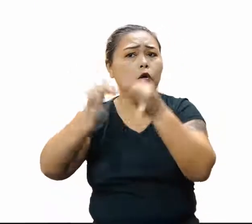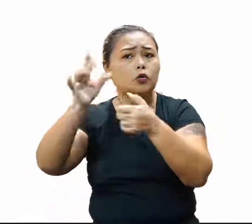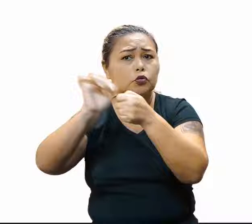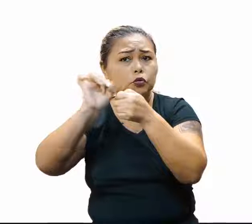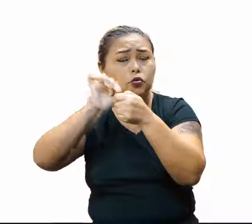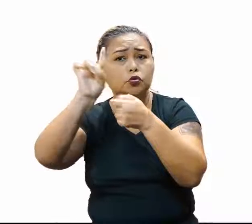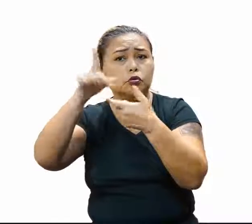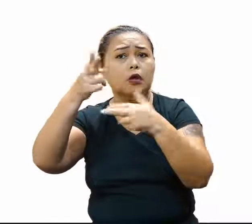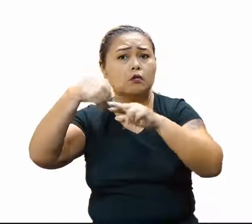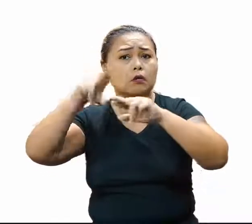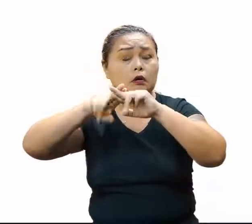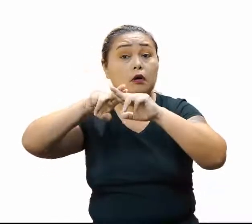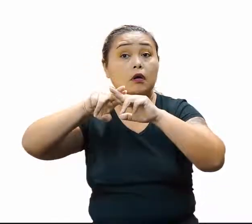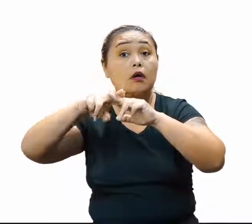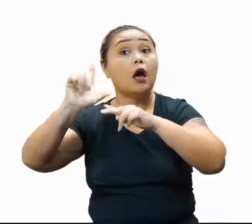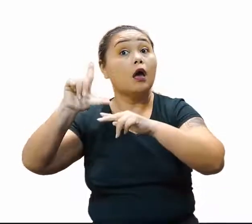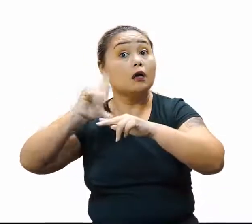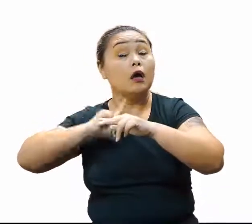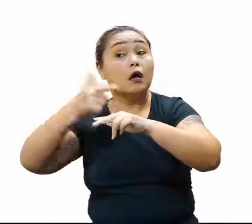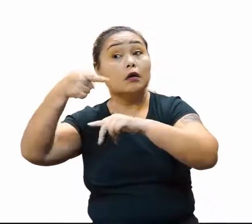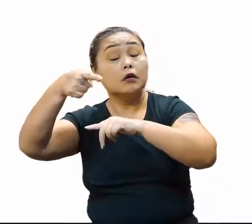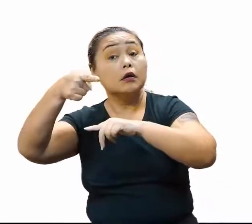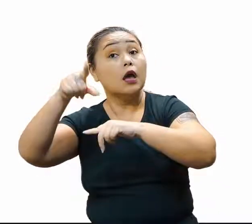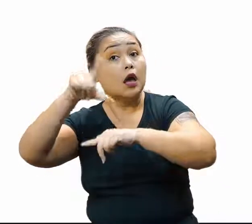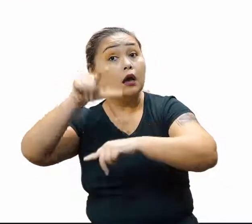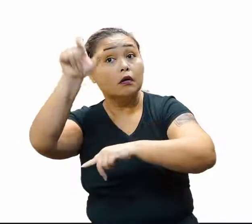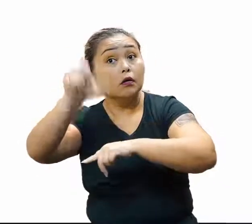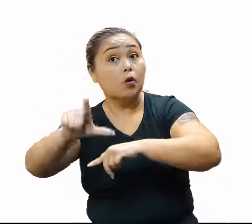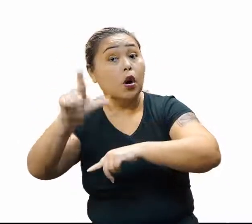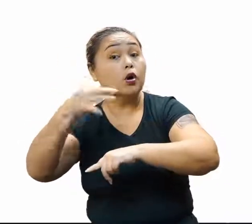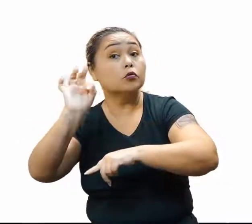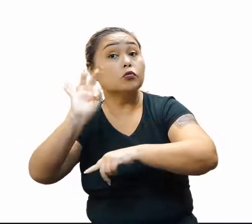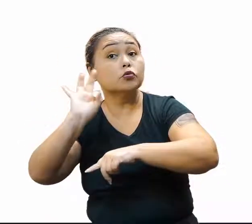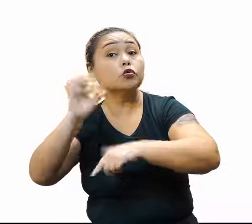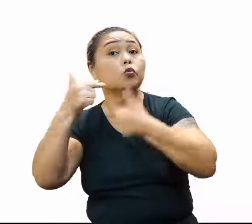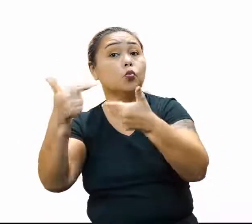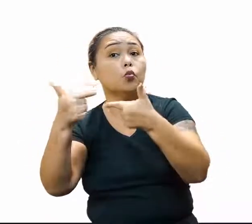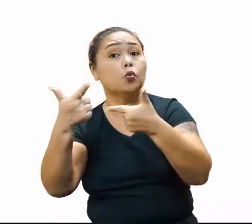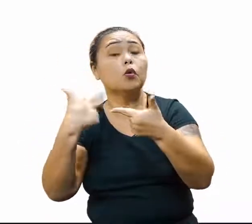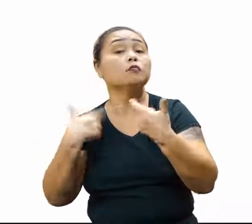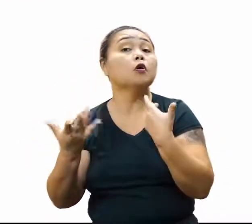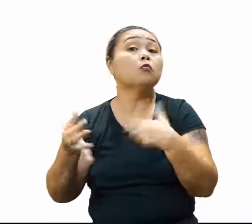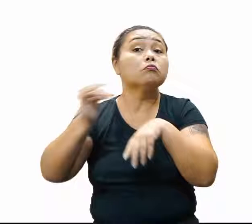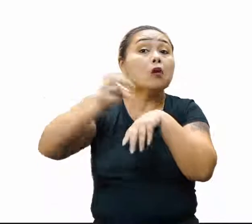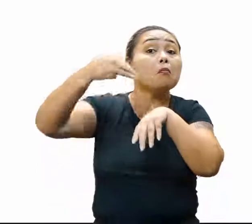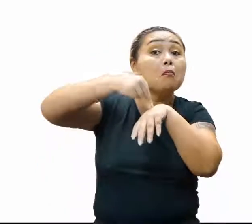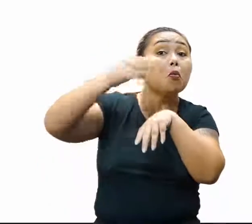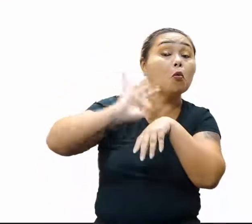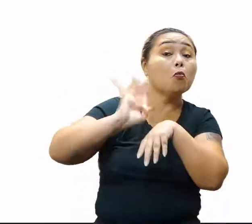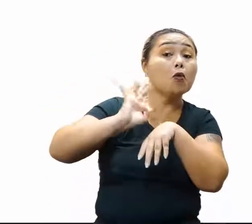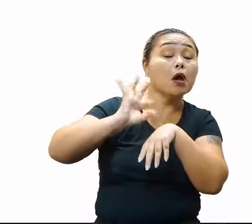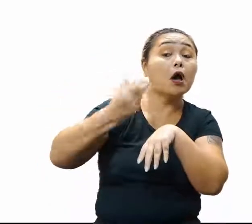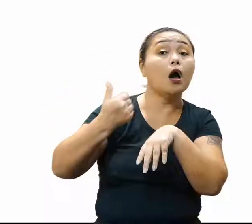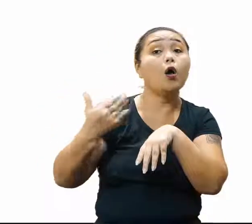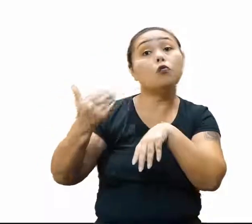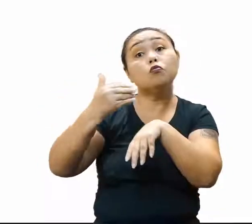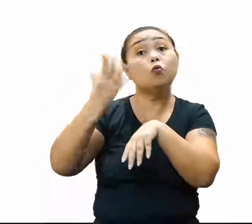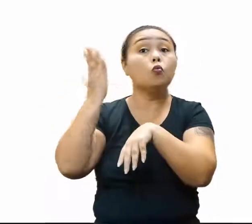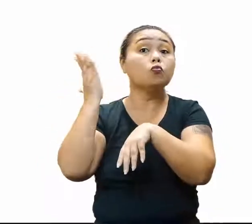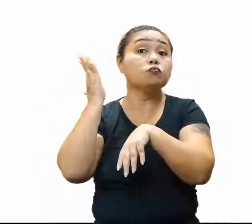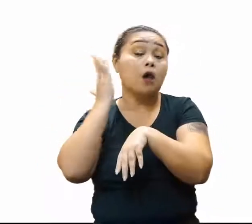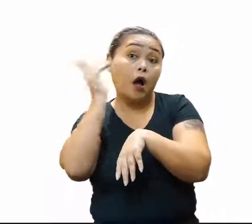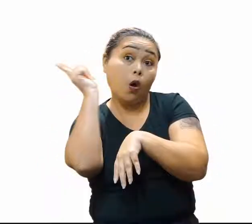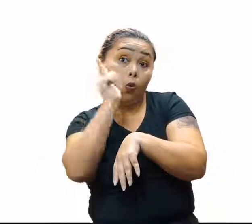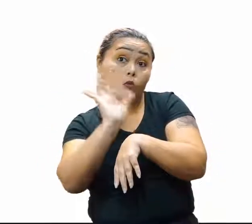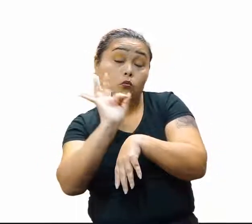penas, tinham até sorte. Não pegavam malária, ou se pegavam, conseguiam se tratar. E não